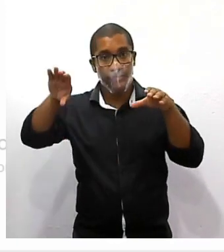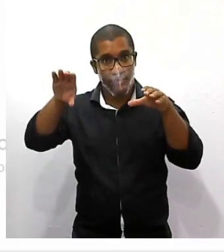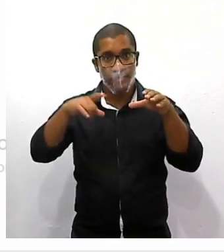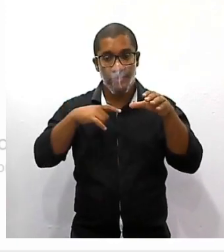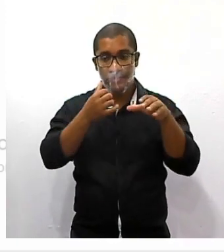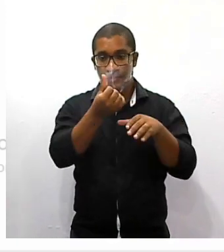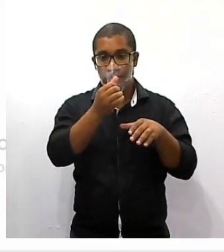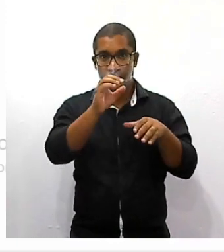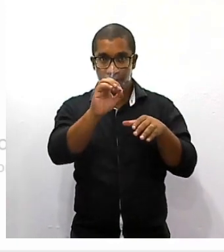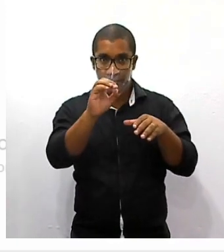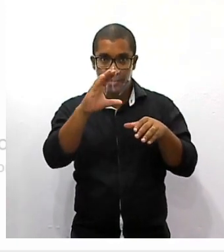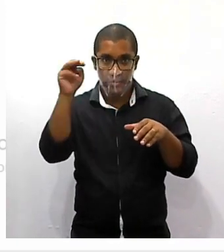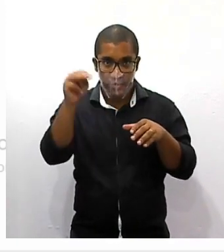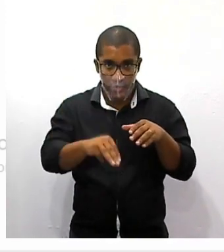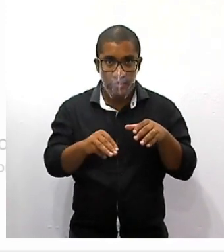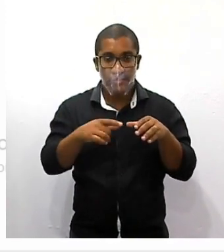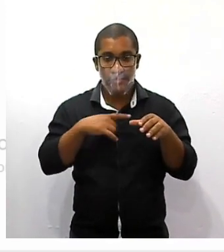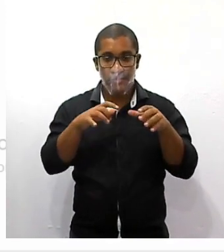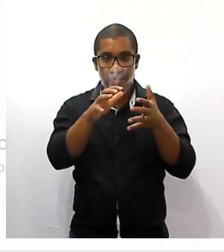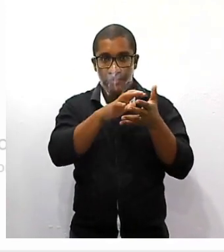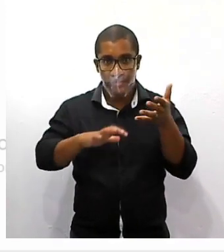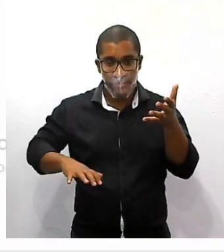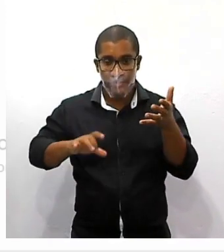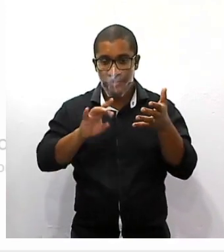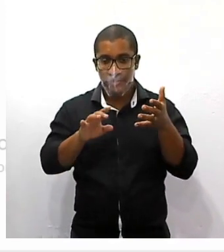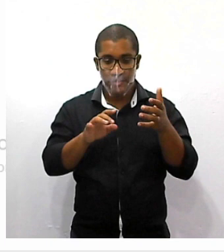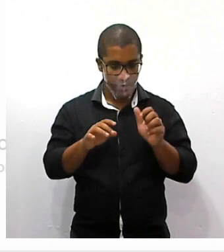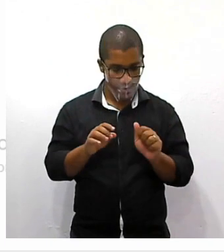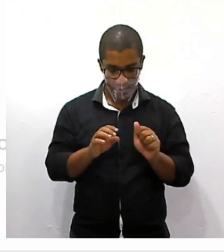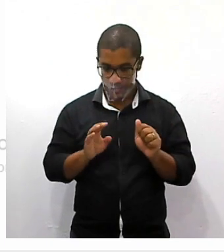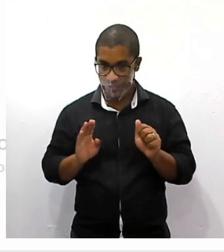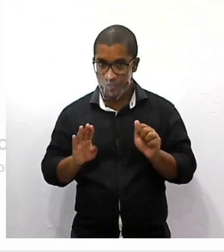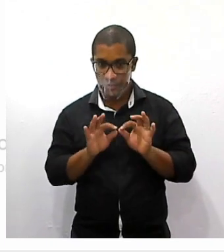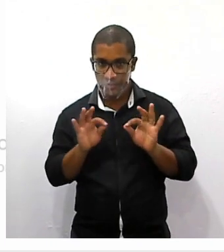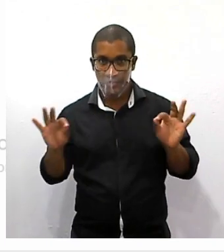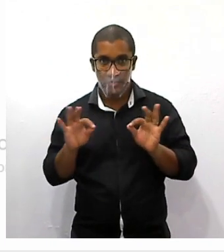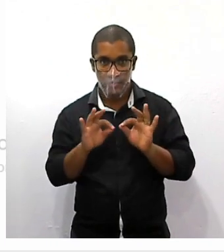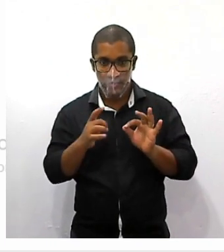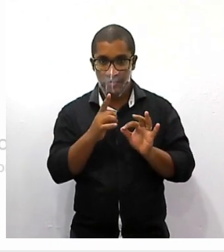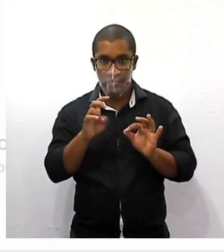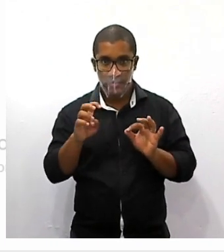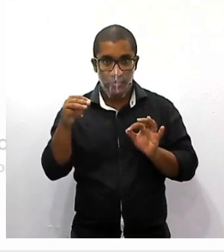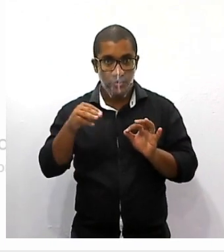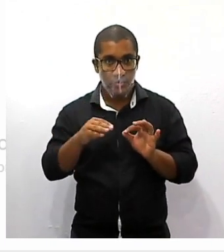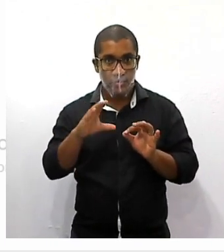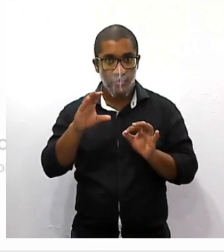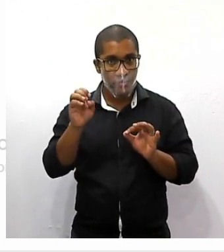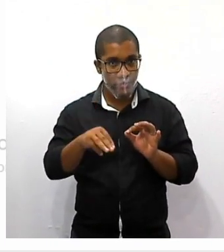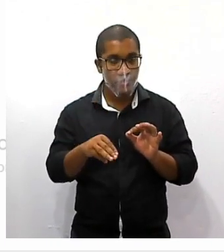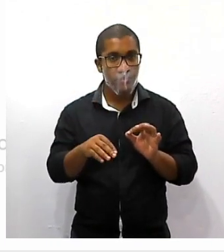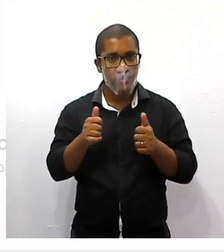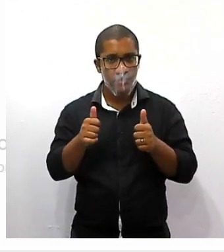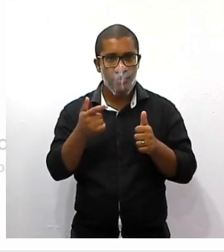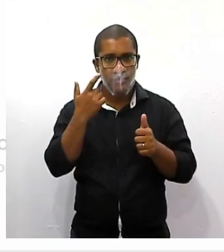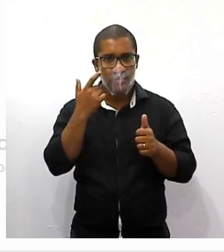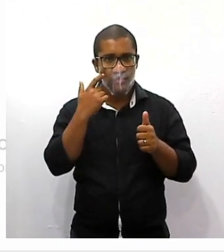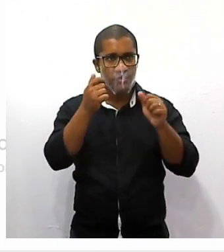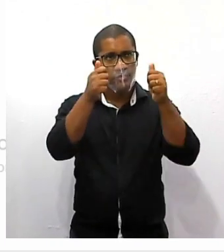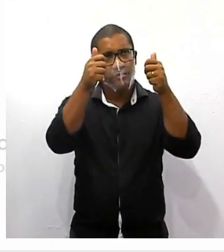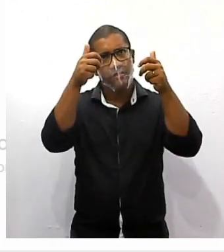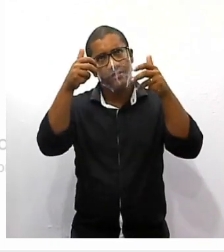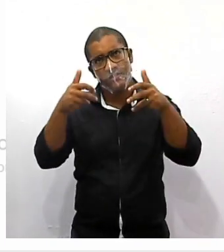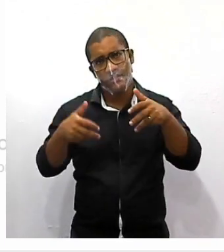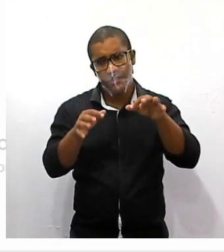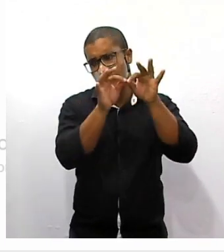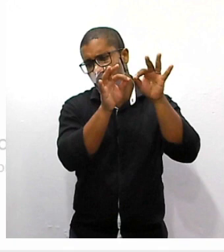mostra a figura, somente existe atrito no trecho AB como um comprimento de 15 centímetros. Gente, sempre que ele vê com essa conversa mole, que existe